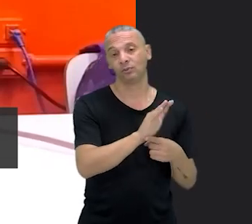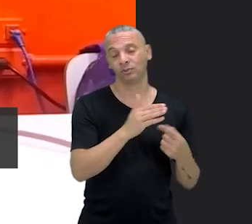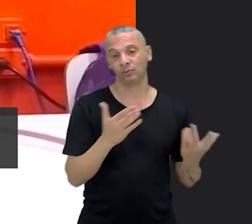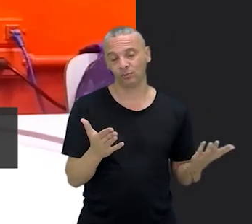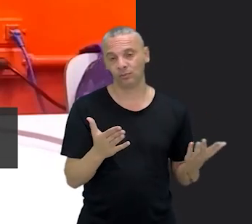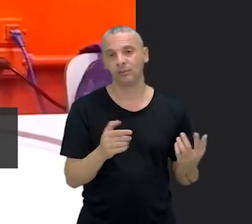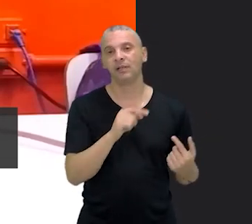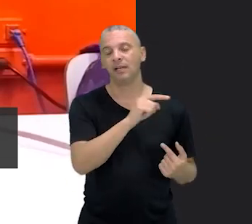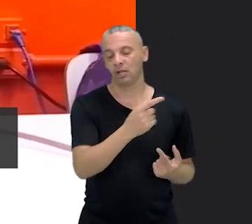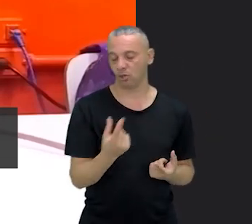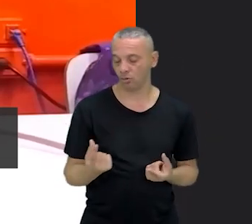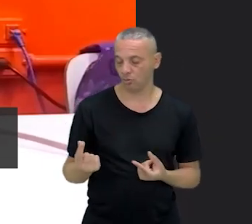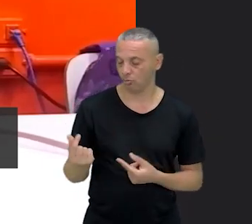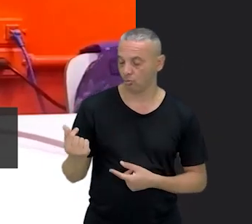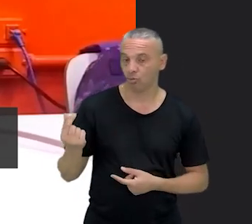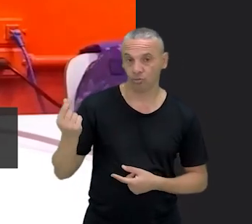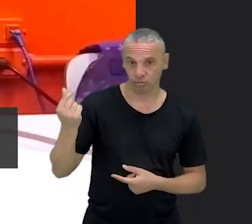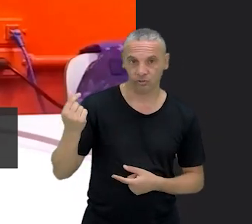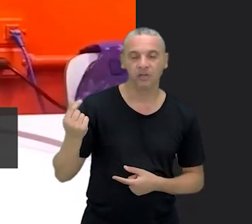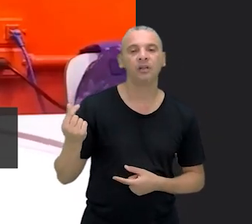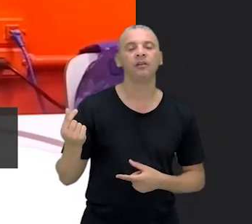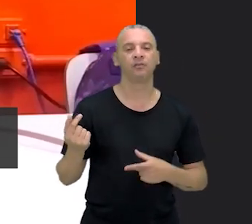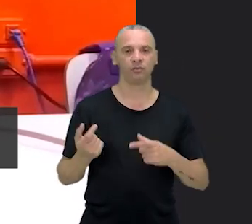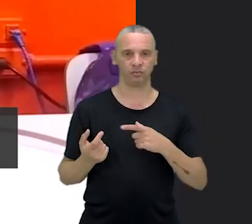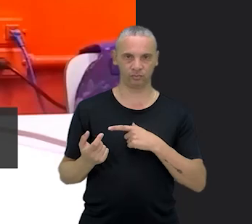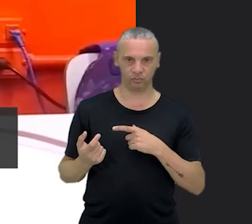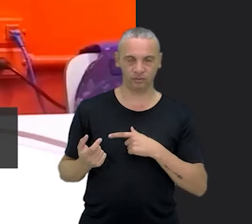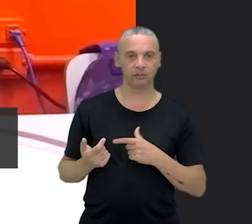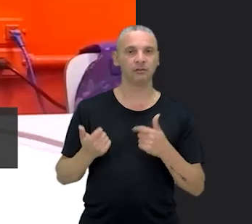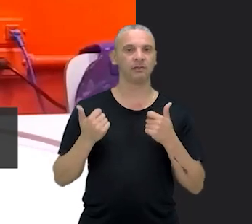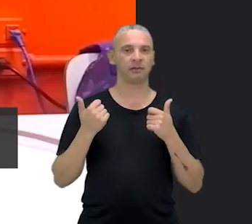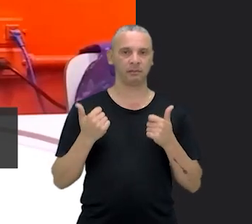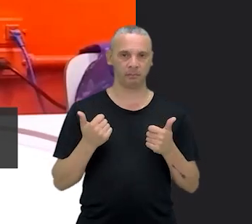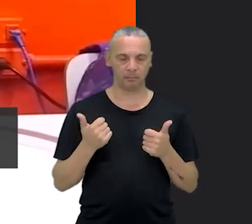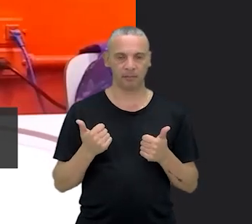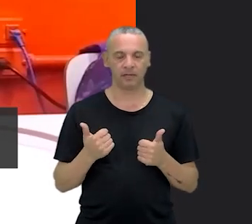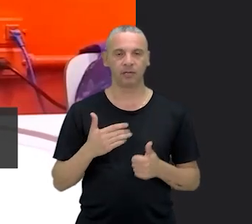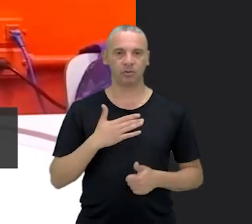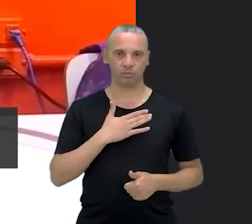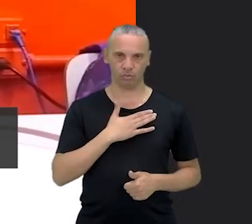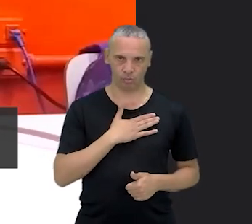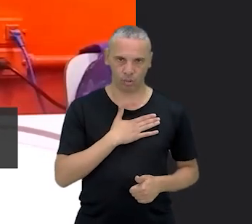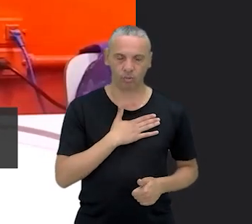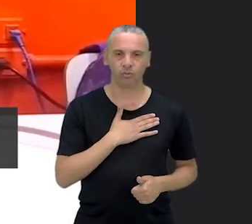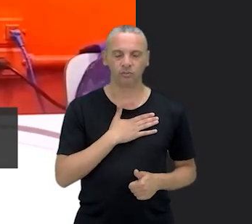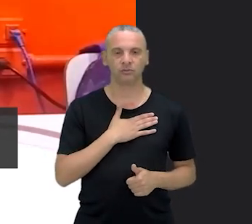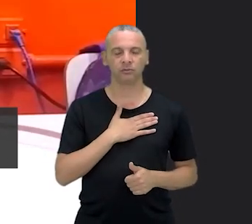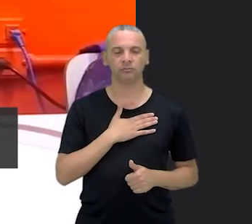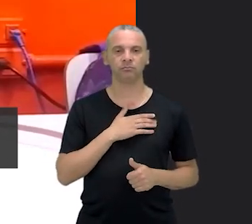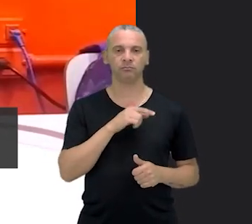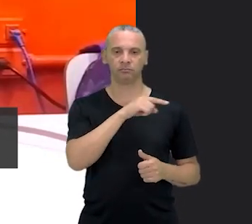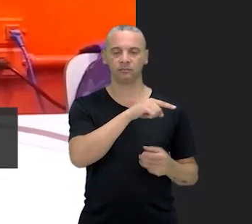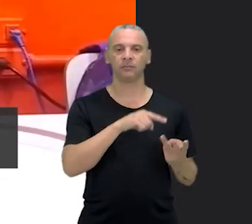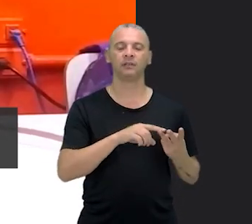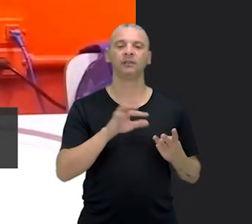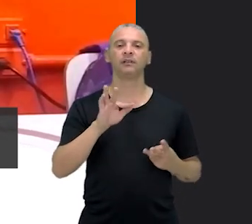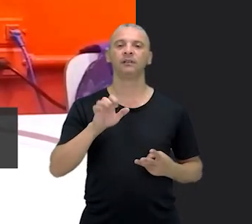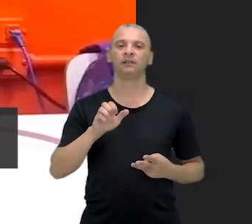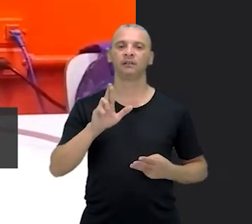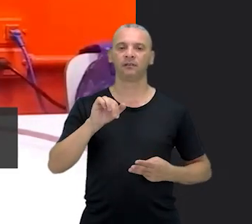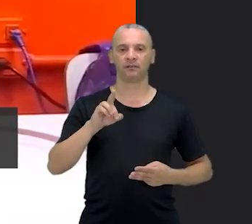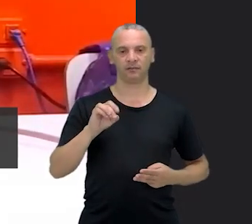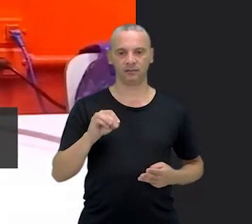ela com esse dinheiro, mesmo ela estando bem, gostando do Fernando, né, que eu tenho um ranço